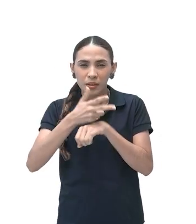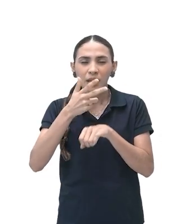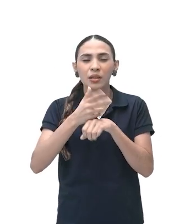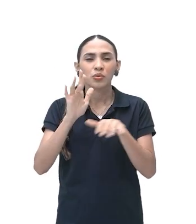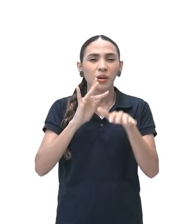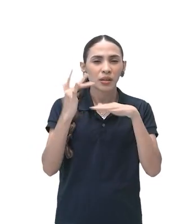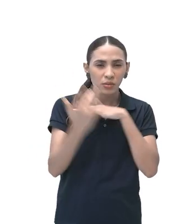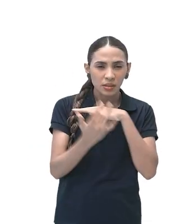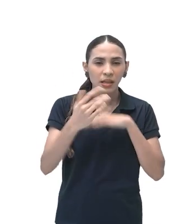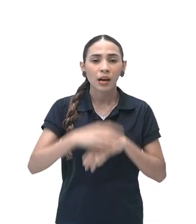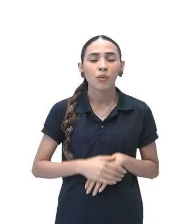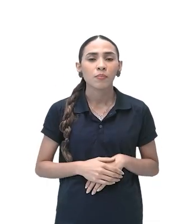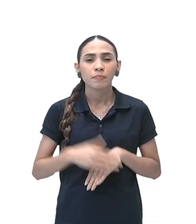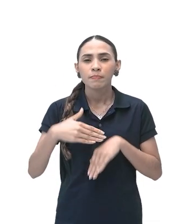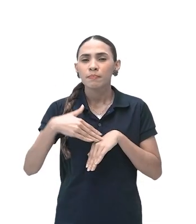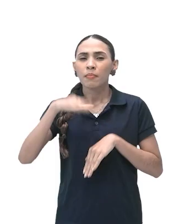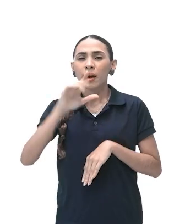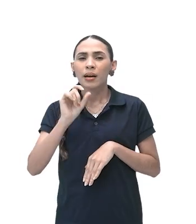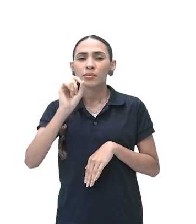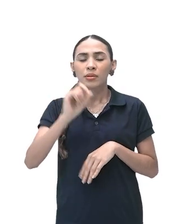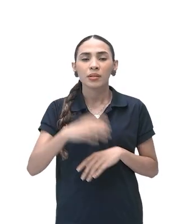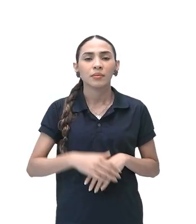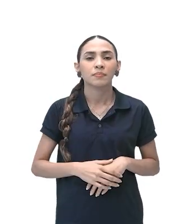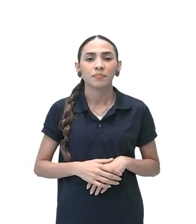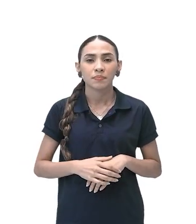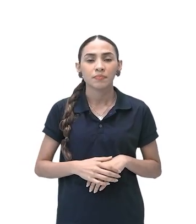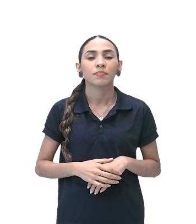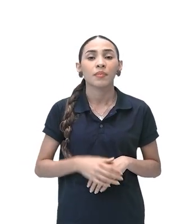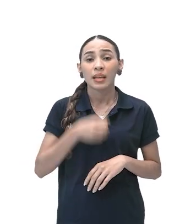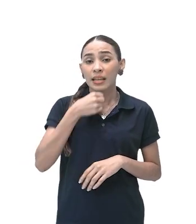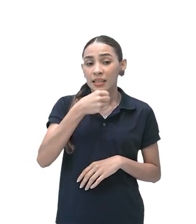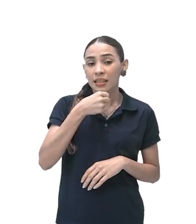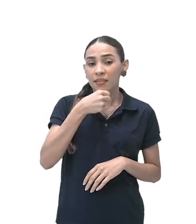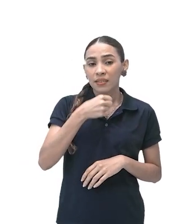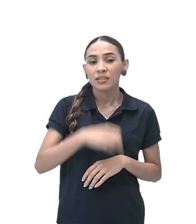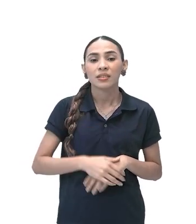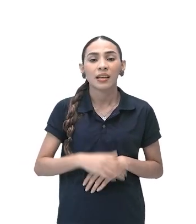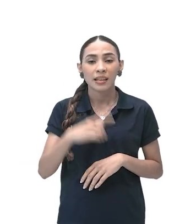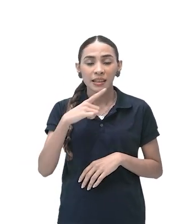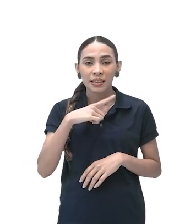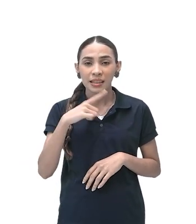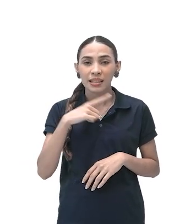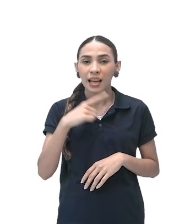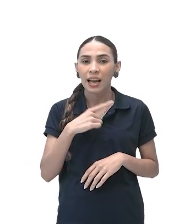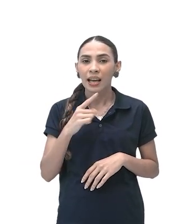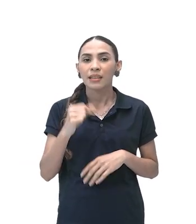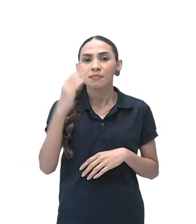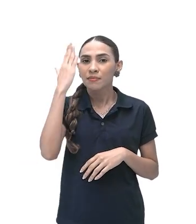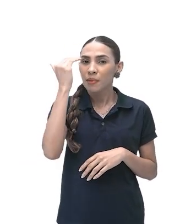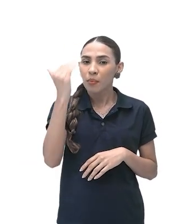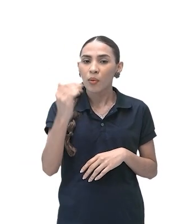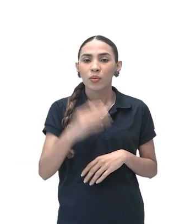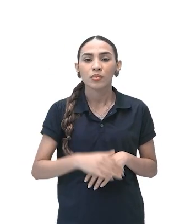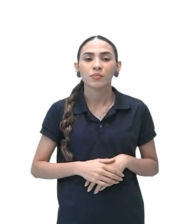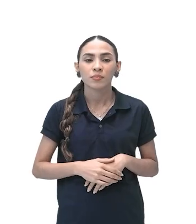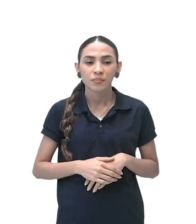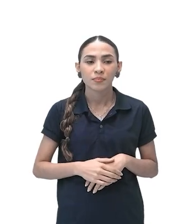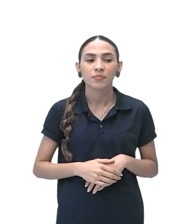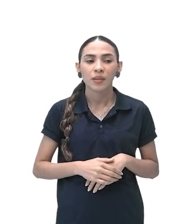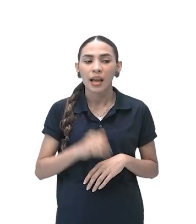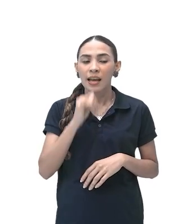de vídeos, cada vez mais um tipo de entrevista tem se popularizado, né, que é a tendência